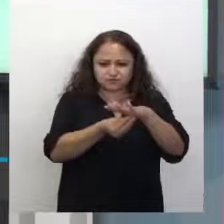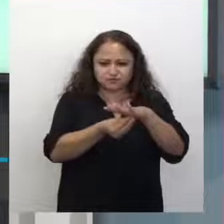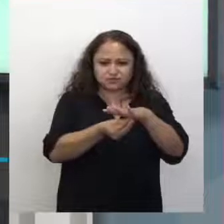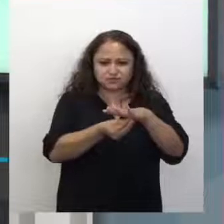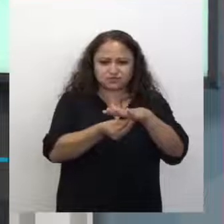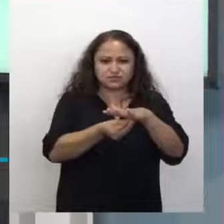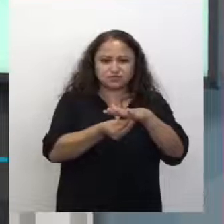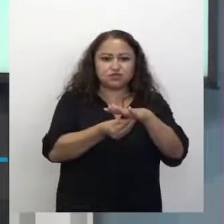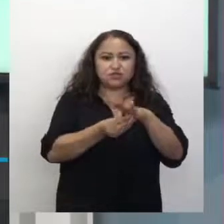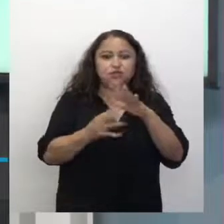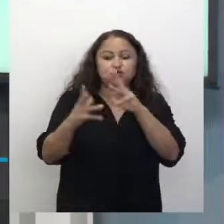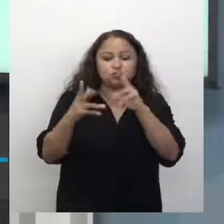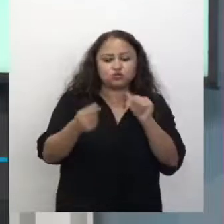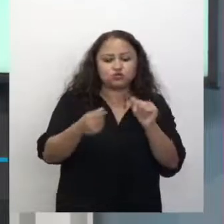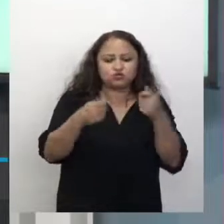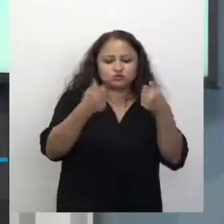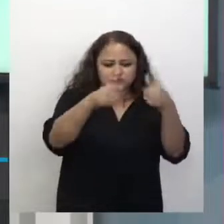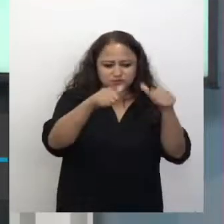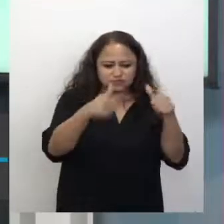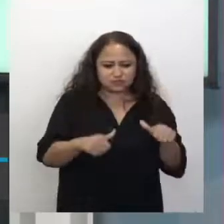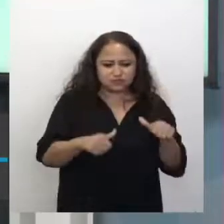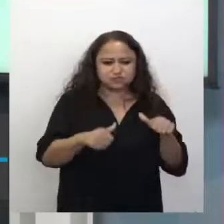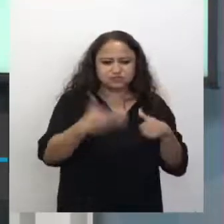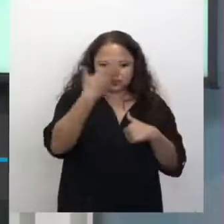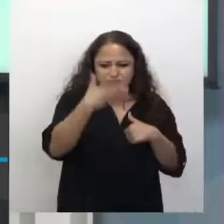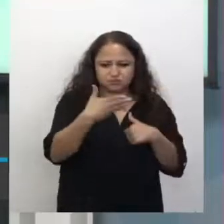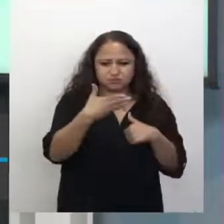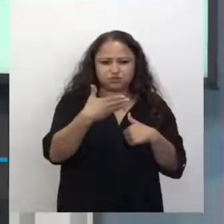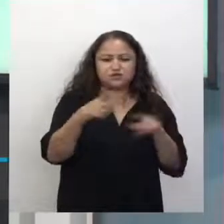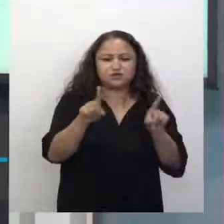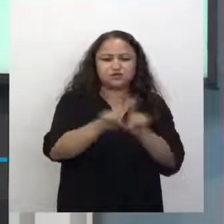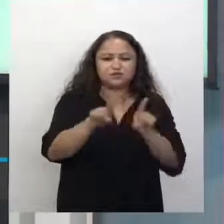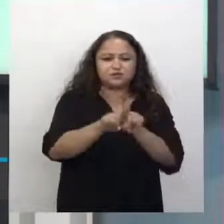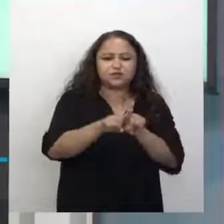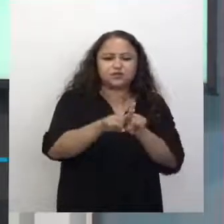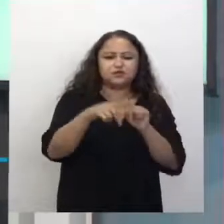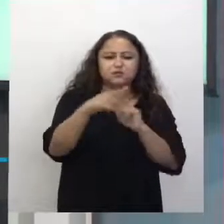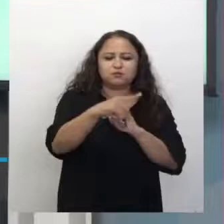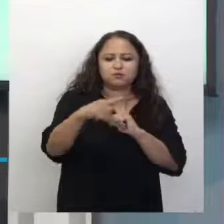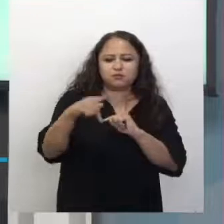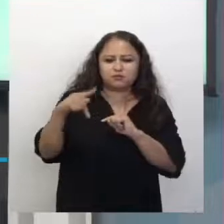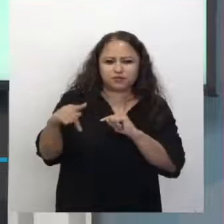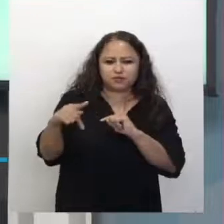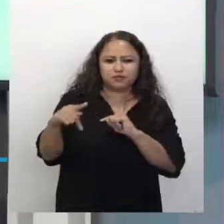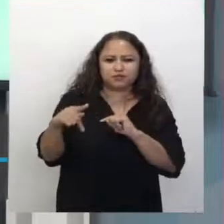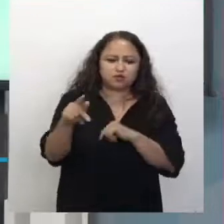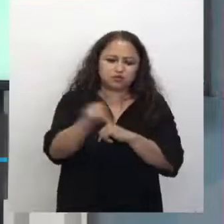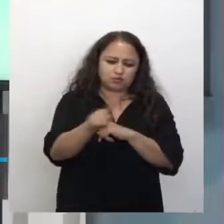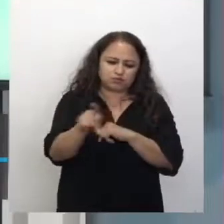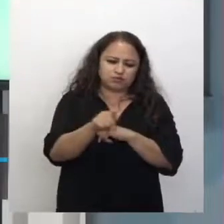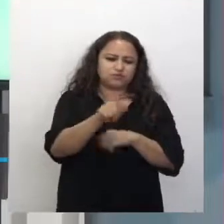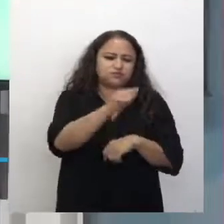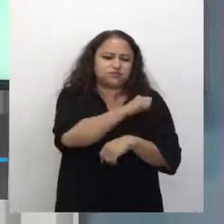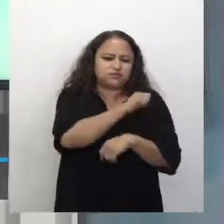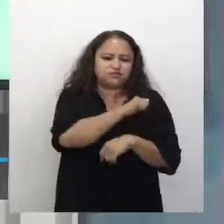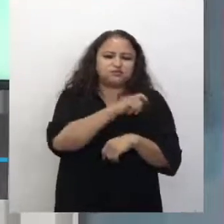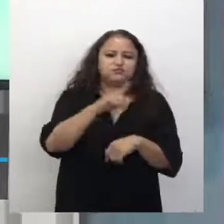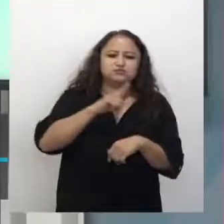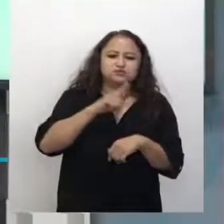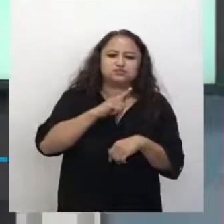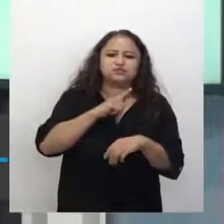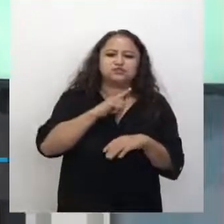tanto a questão avaliativa como o PowerPoint desta aula, relacionado a esta aula, para que tanto professores quanto alunos tenham esse material de consulta,